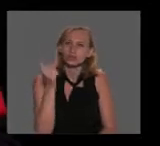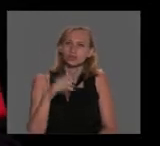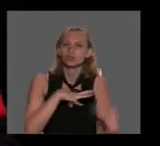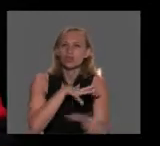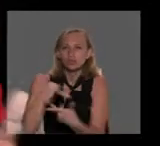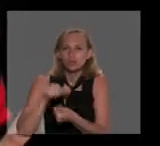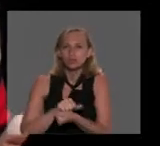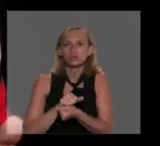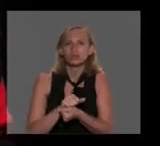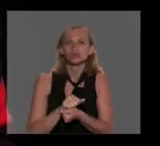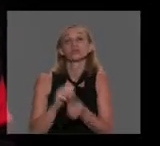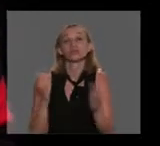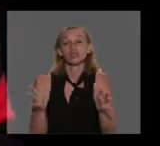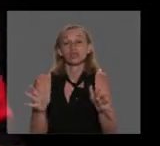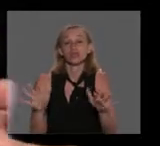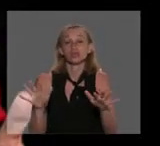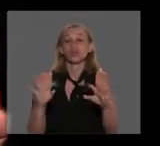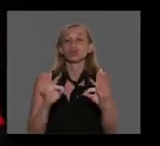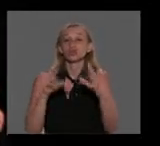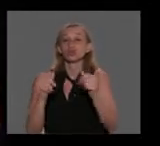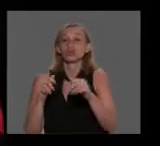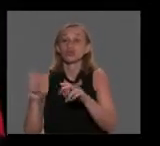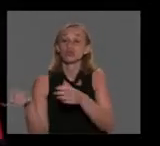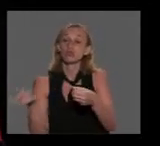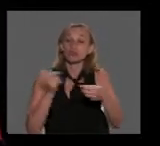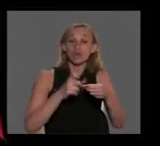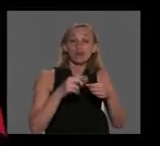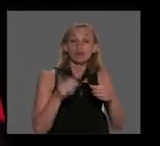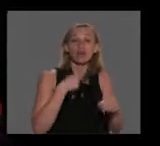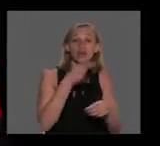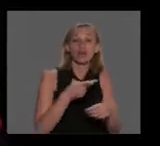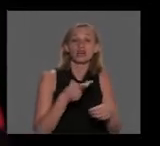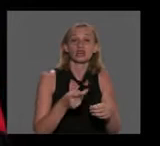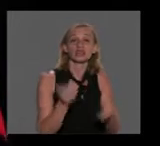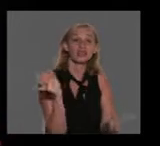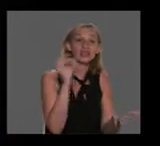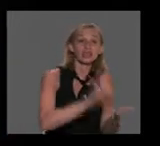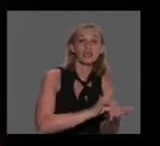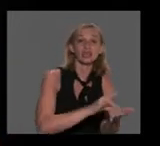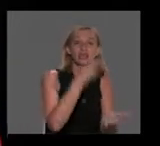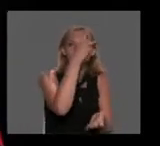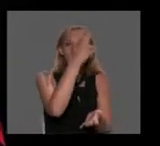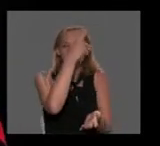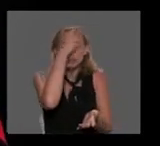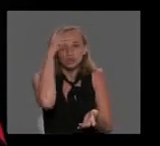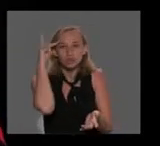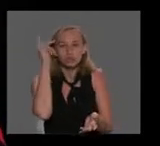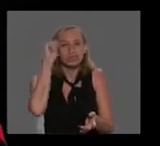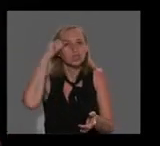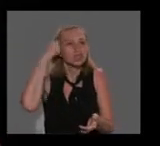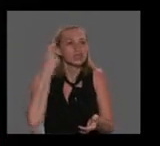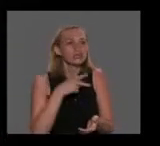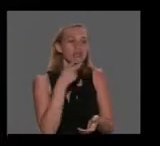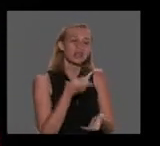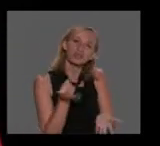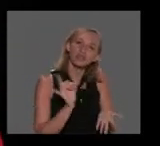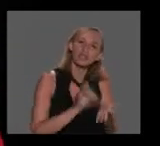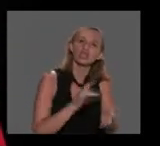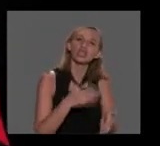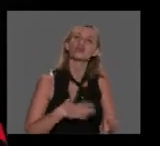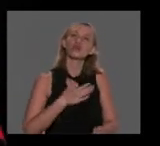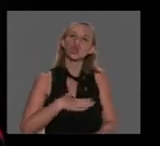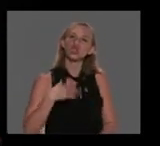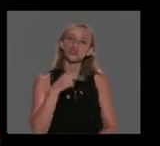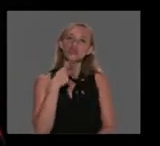terceiro, provavelmente as pautas vão se voltar para falar da realidade desse povo que está contando uma outra